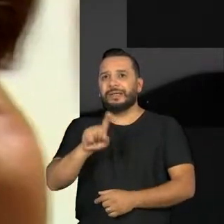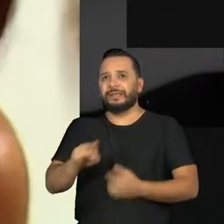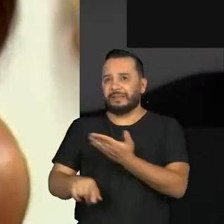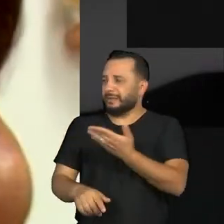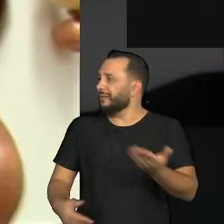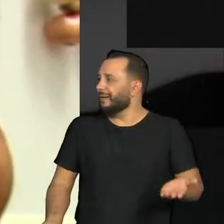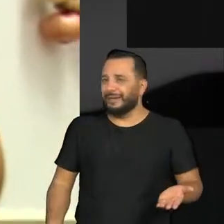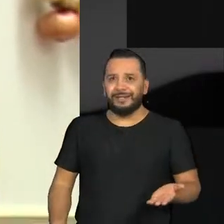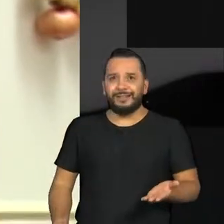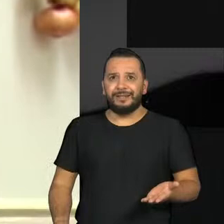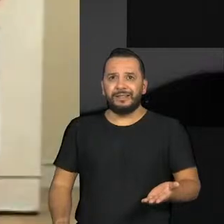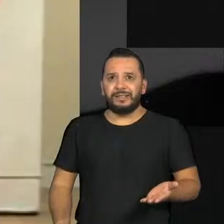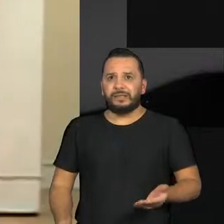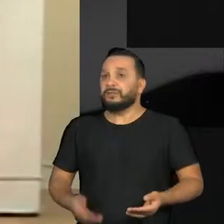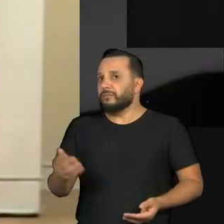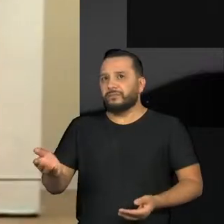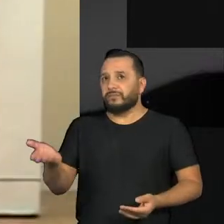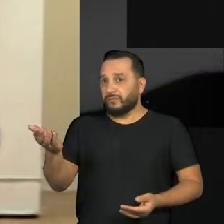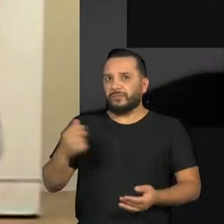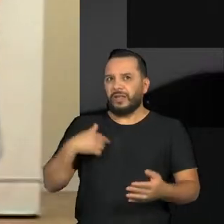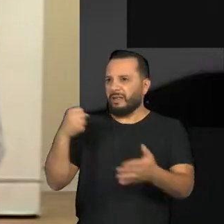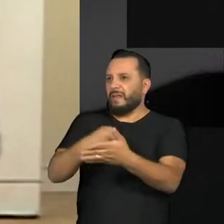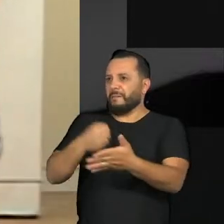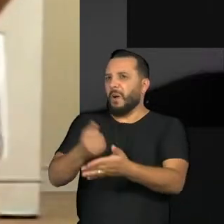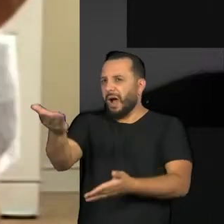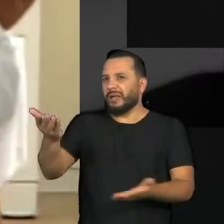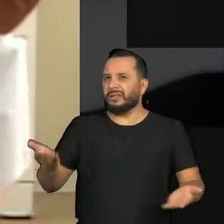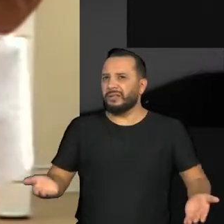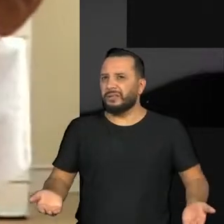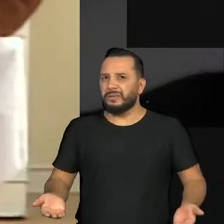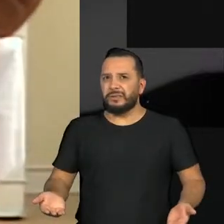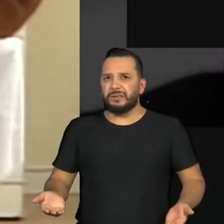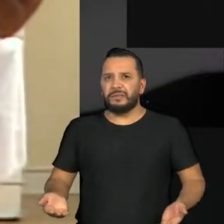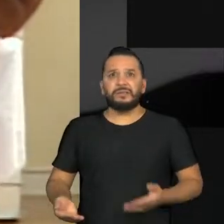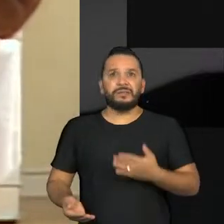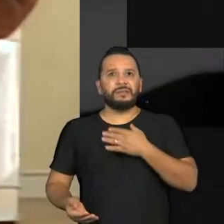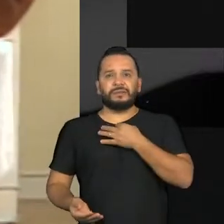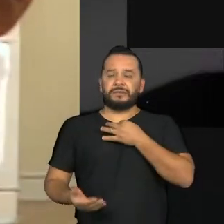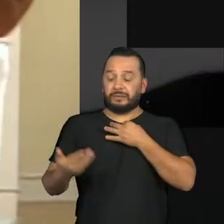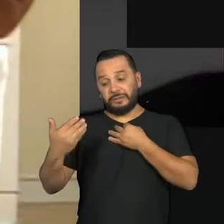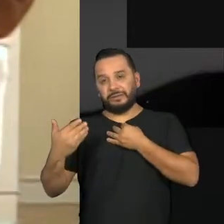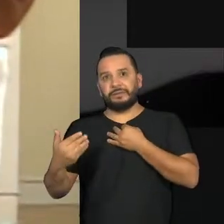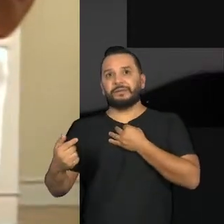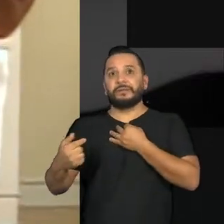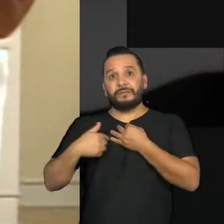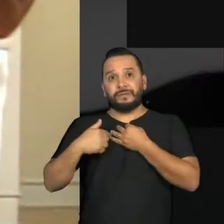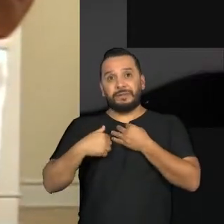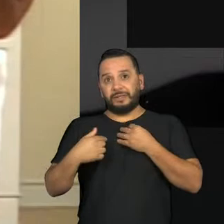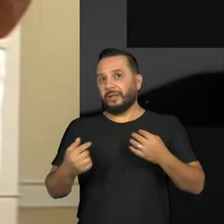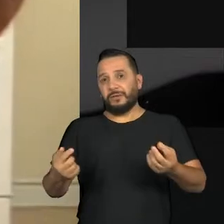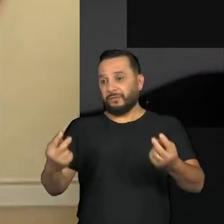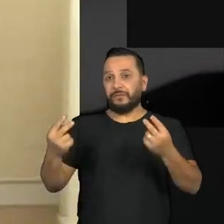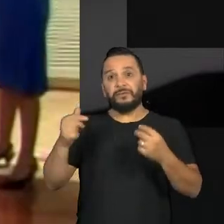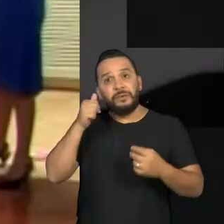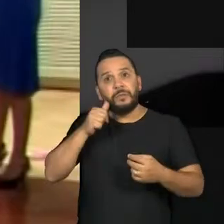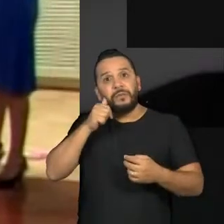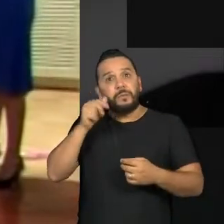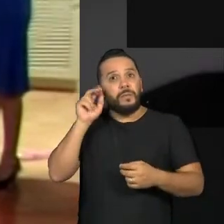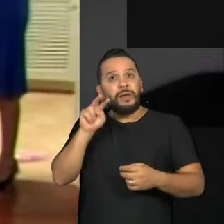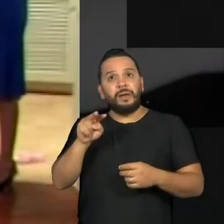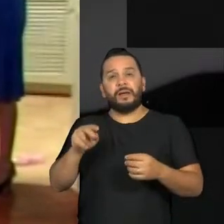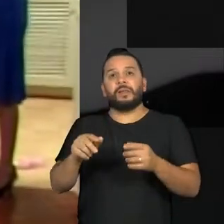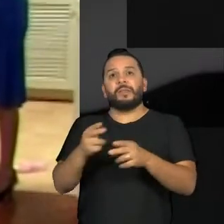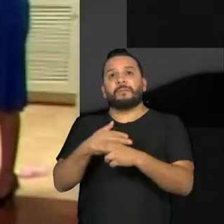seu bestalhão, se tu não quiser levar porrada, tem que levar muita porrada esse negócio, né? Chama ela. Entra lá, Tatiana. Tu não se importa de ver mulher pelada, não, né? Imagina,